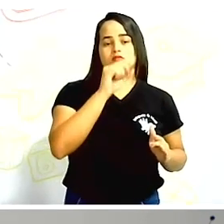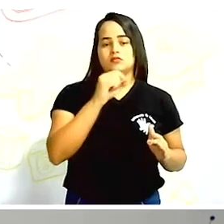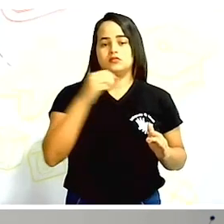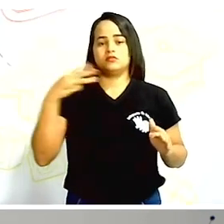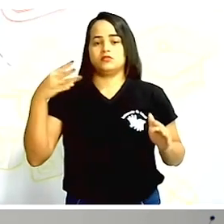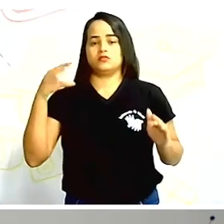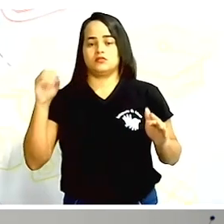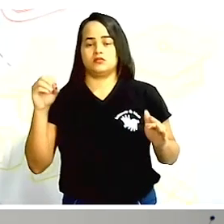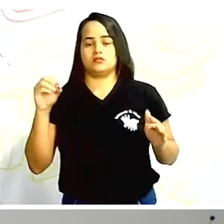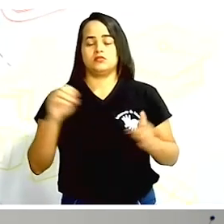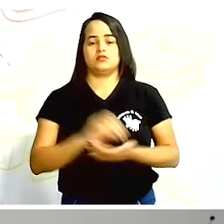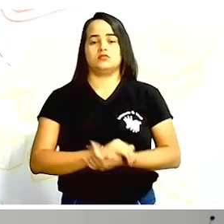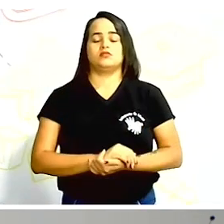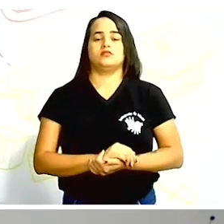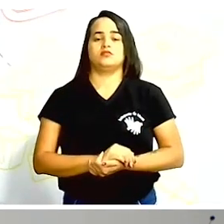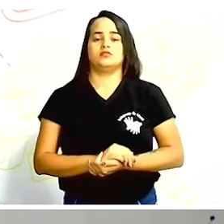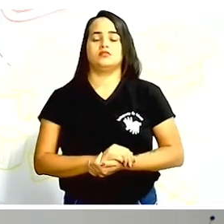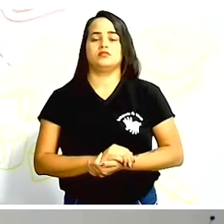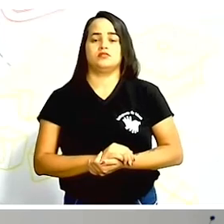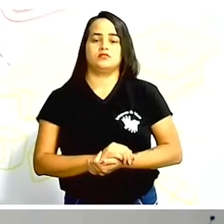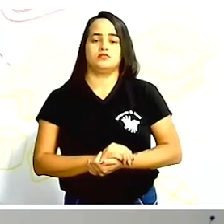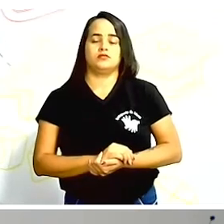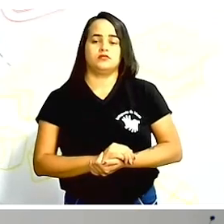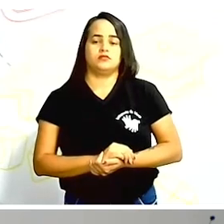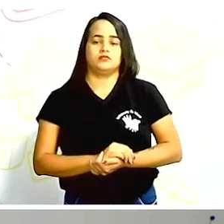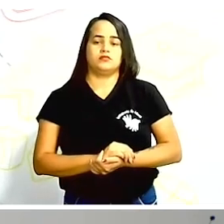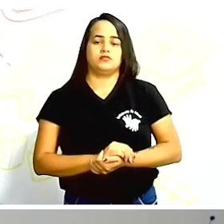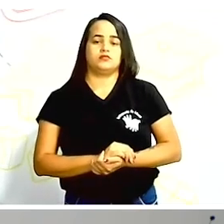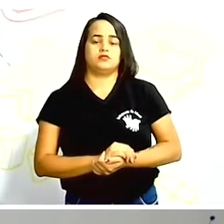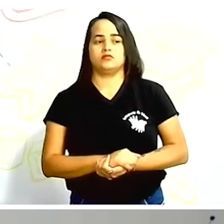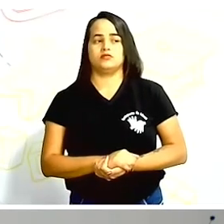acontece o pico da testosterona no sangue.